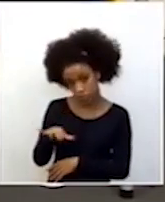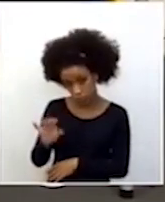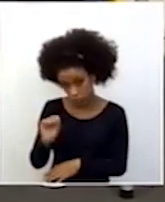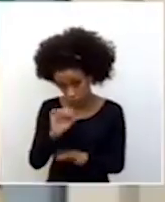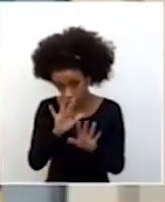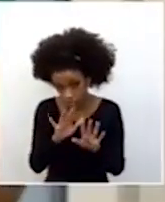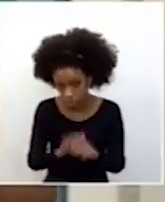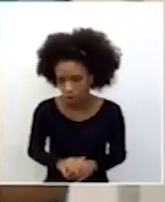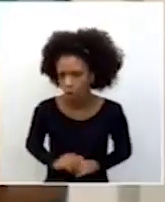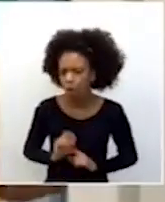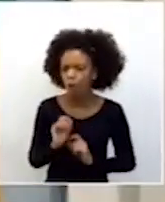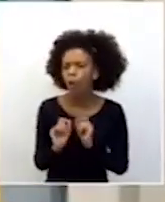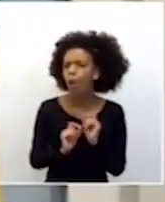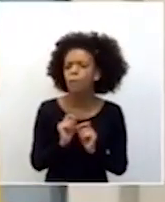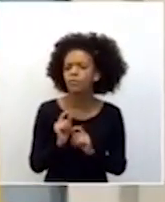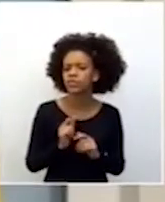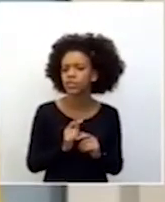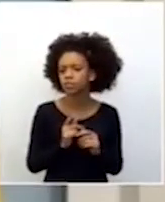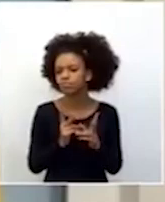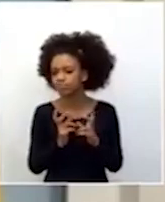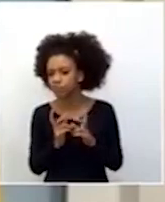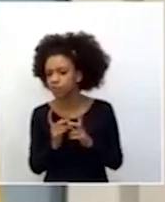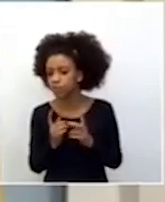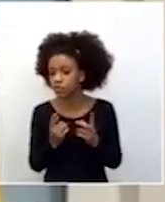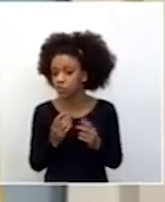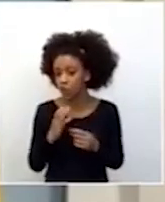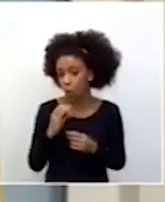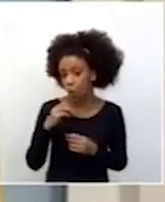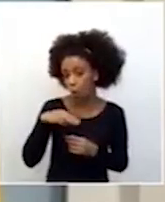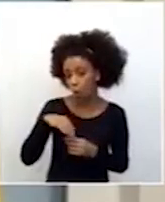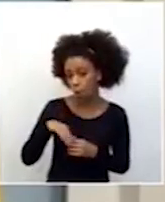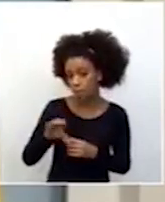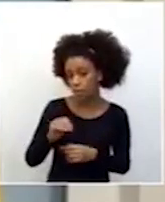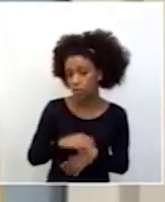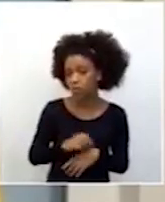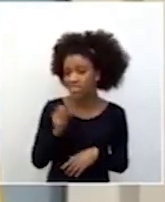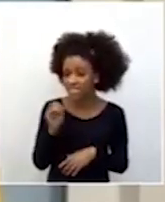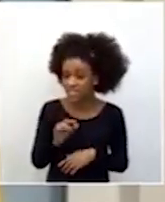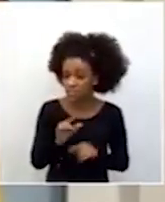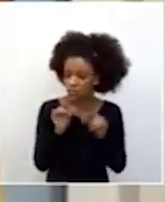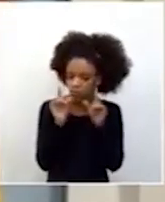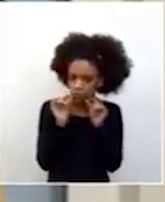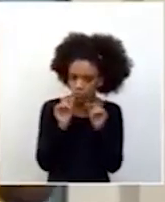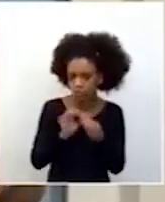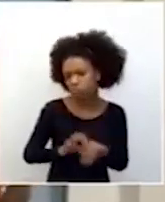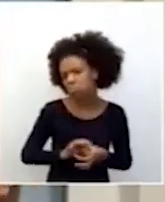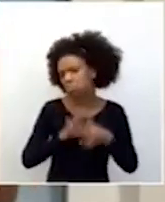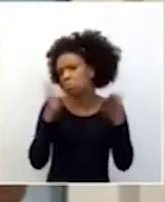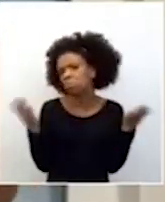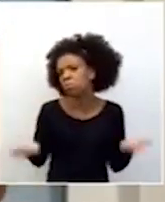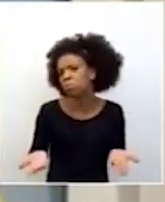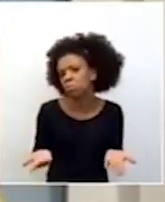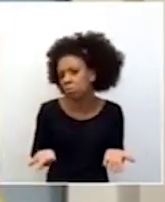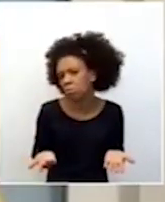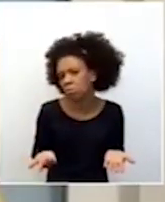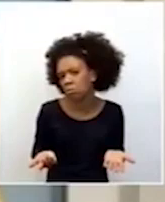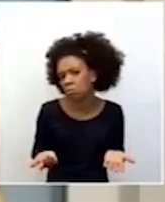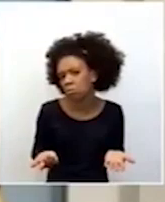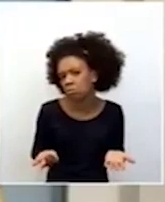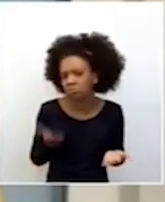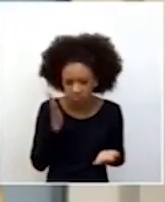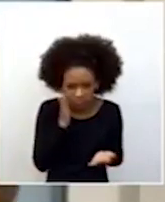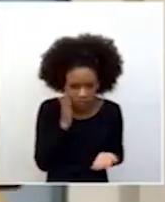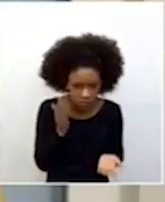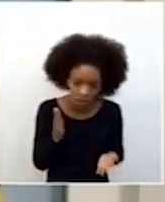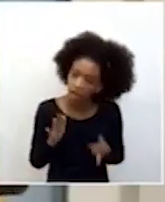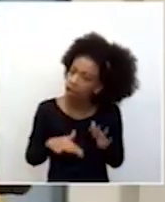o que você consegue achar de cômico se os pássaros estão livres? Sabe?